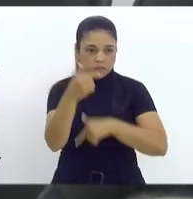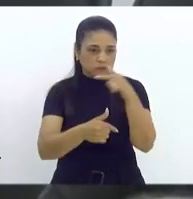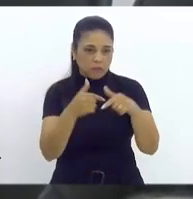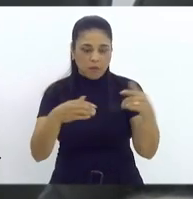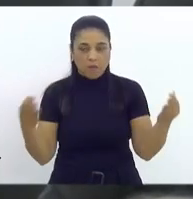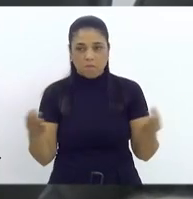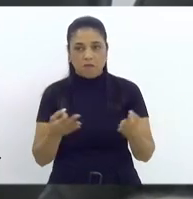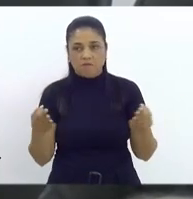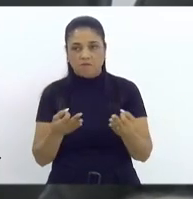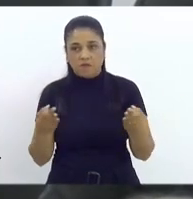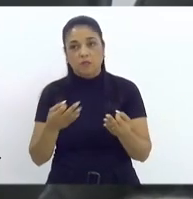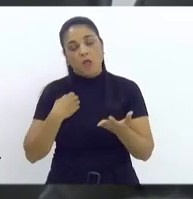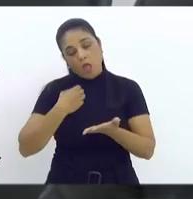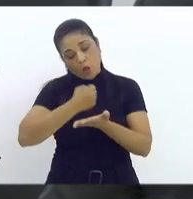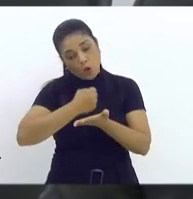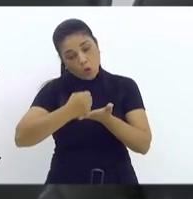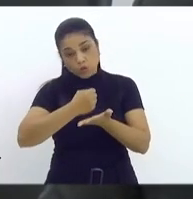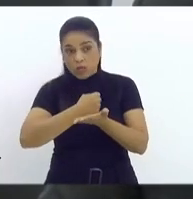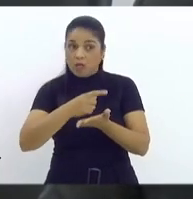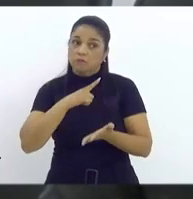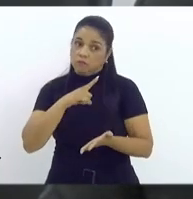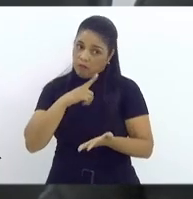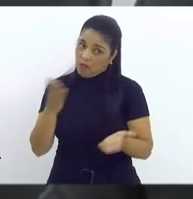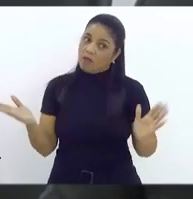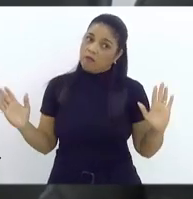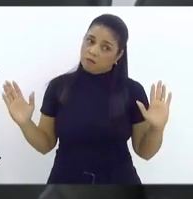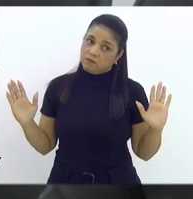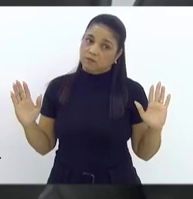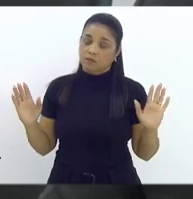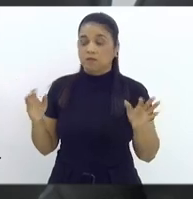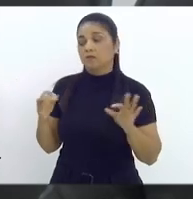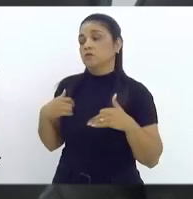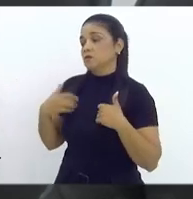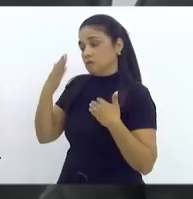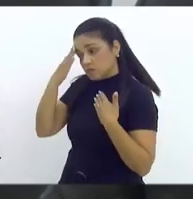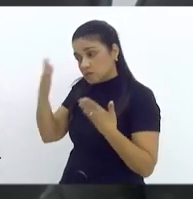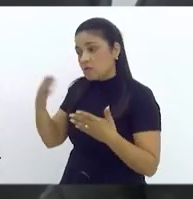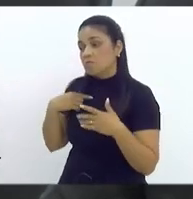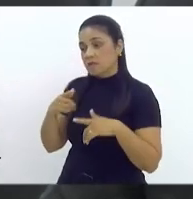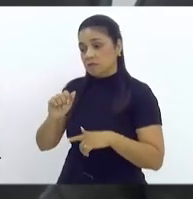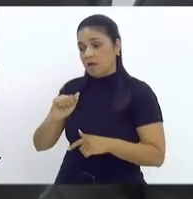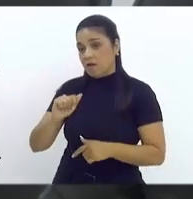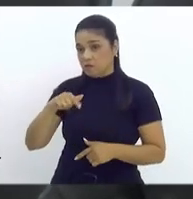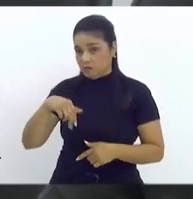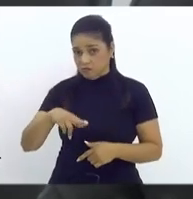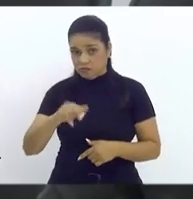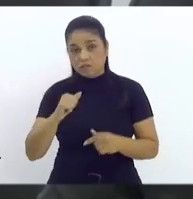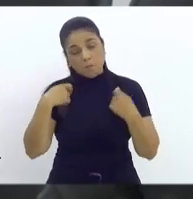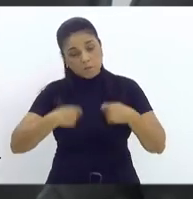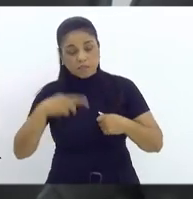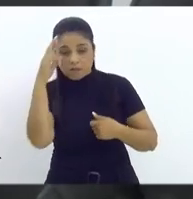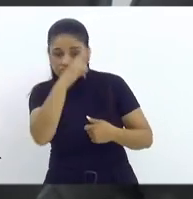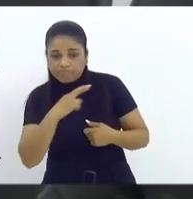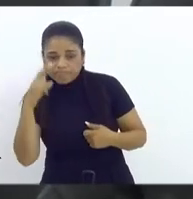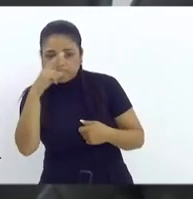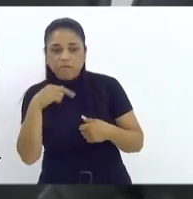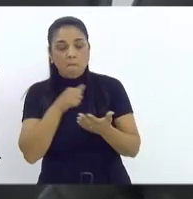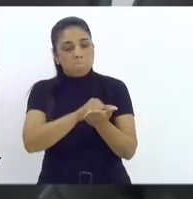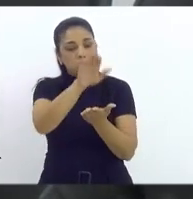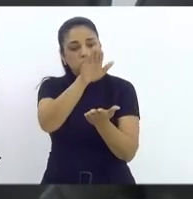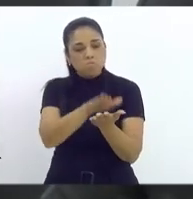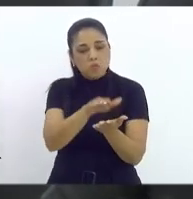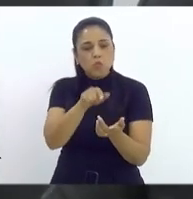sublime. Com questões contratuais, né? Não, assim. Perfeito, mas é papel da agência verificar os descumprimentos, a aplicação de multas, fruto